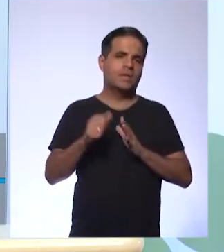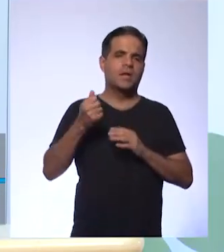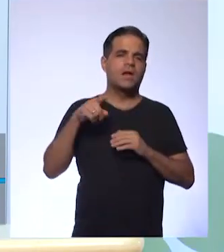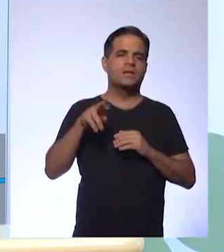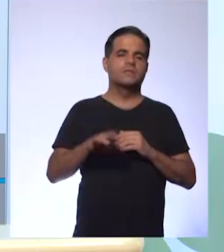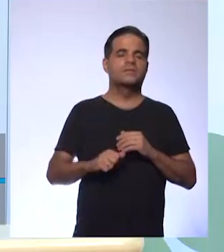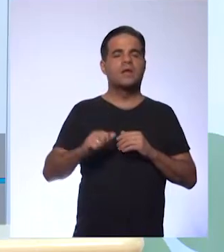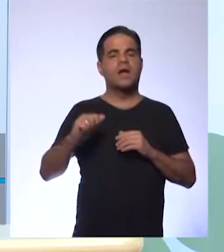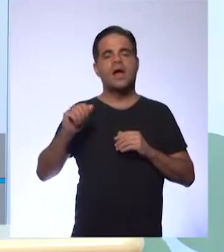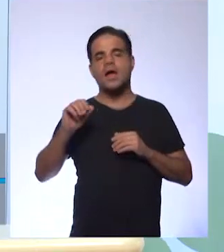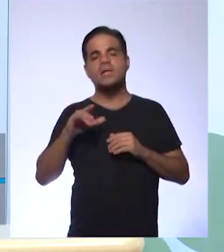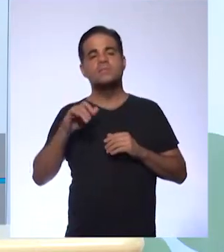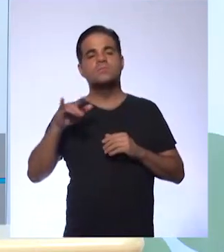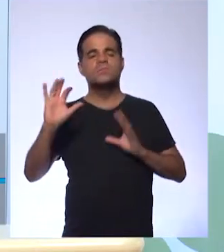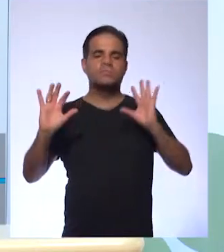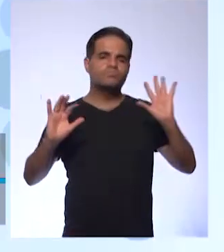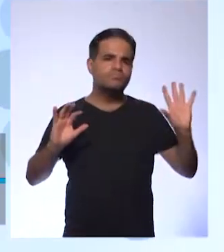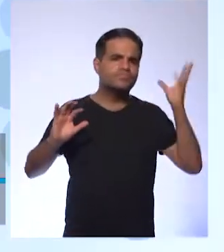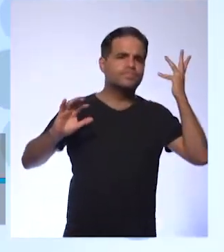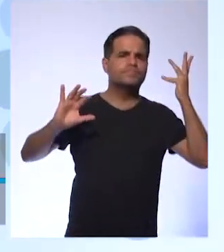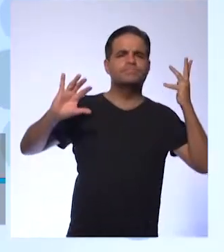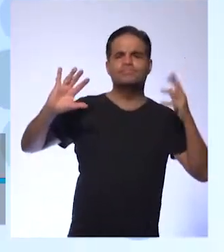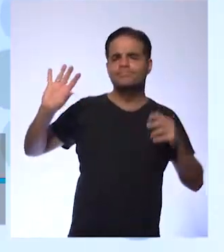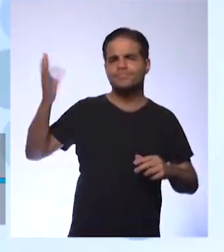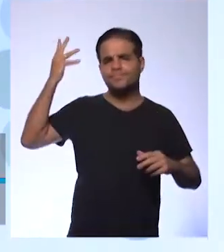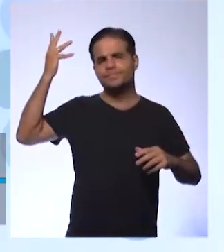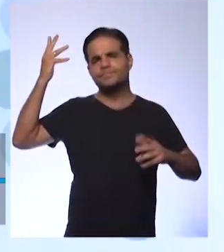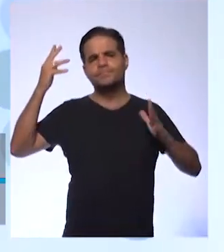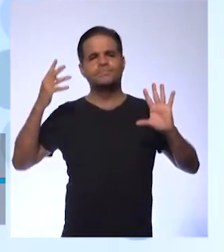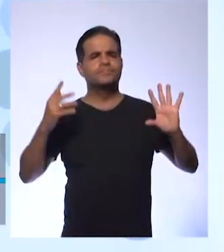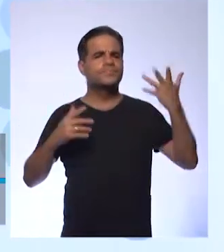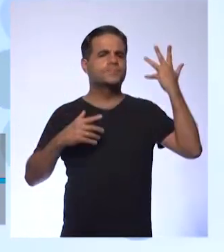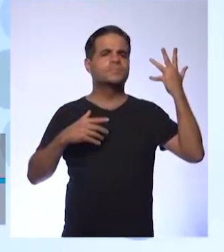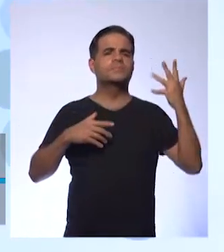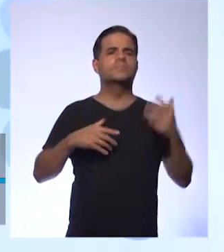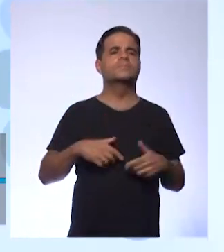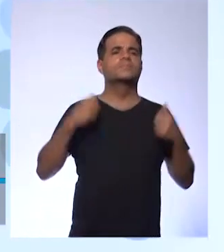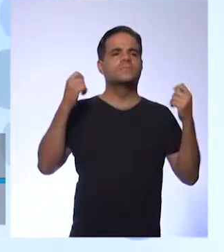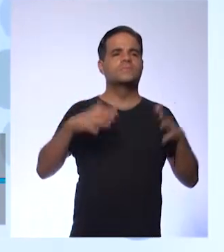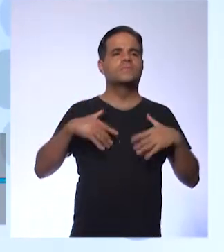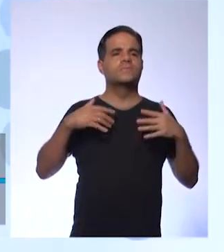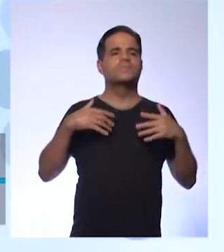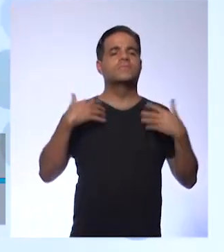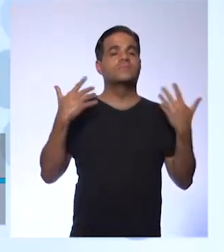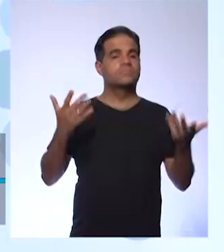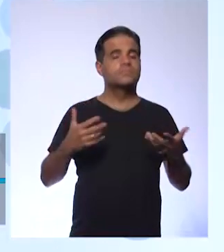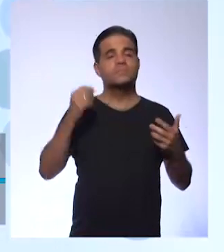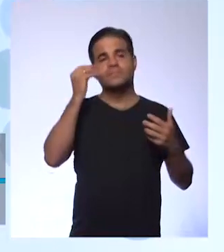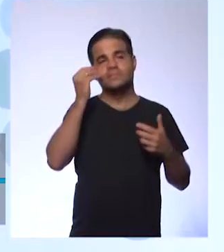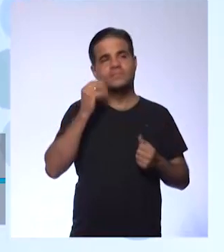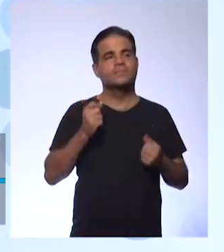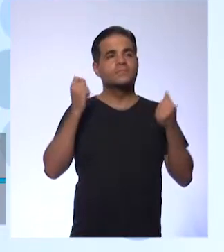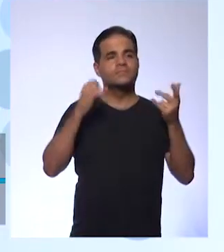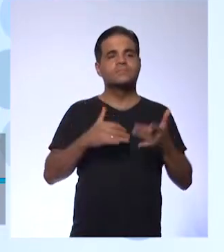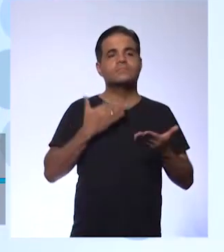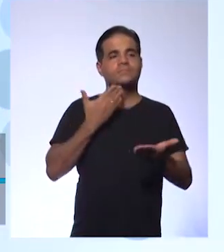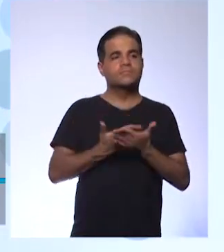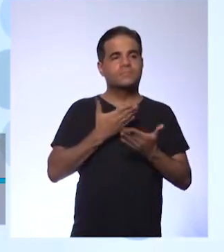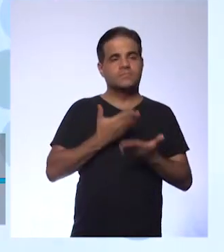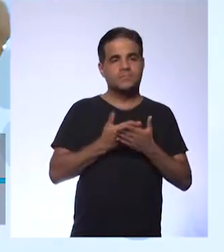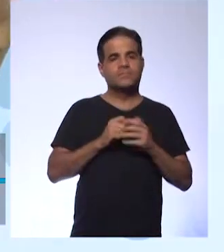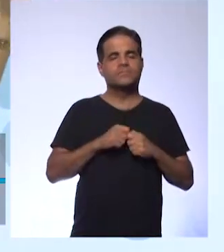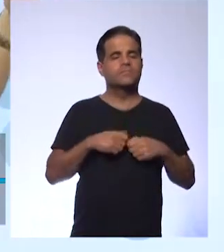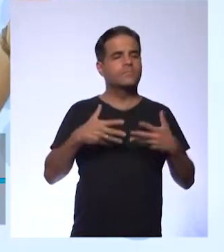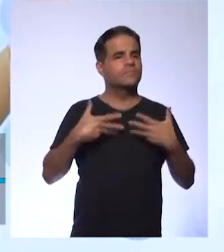Não roubou, Andréia, não, não vamos roubou. explicar antes de colocar o Ah, poema aqui. Vamos explicar. Nossa, meu cabelo voou aqui, ó. Vamos fala. explicar para eles que aquela aula que a gente fez,